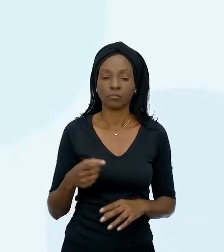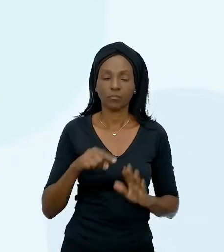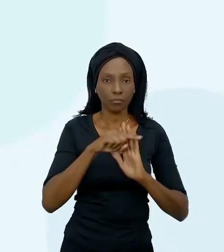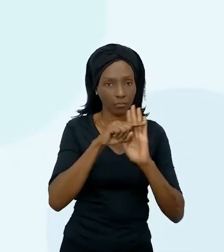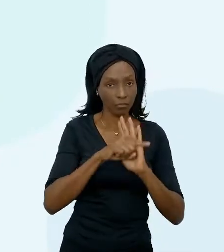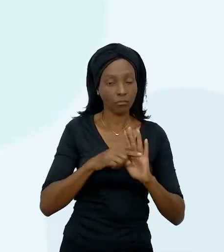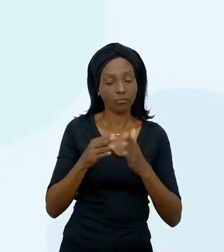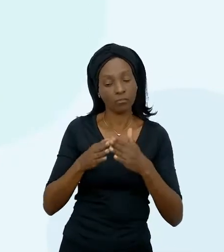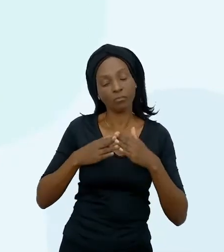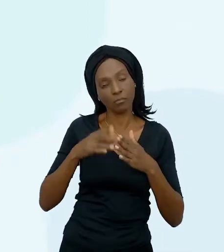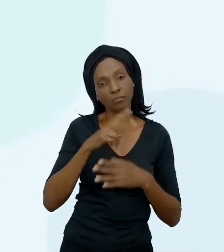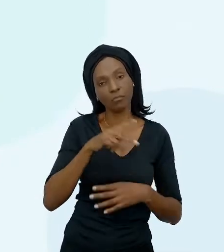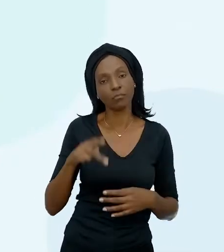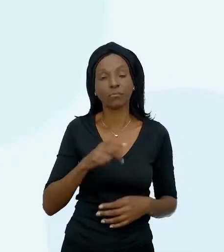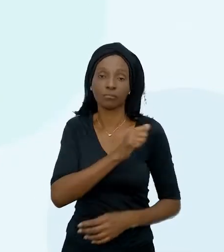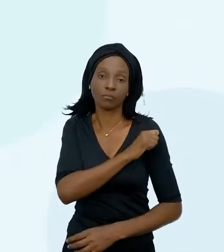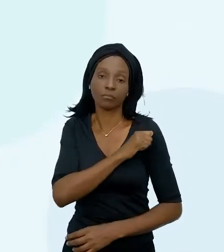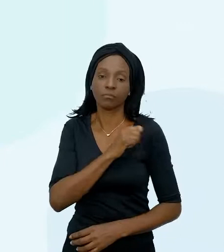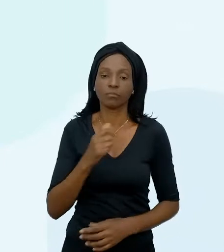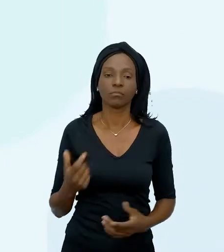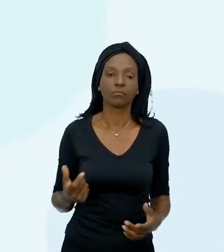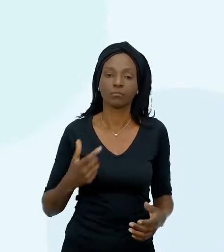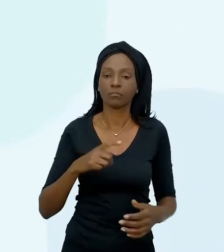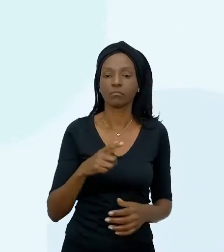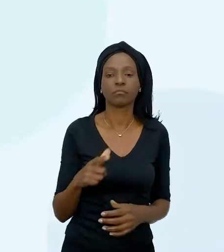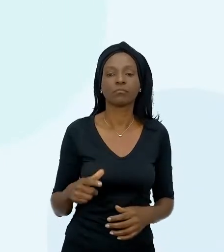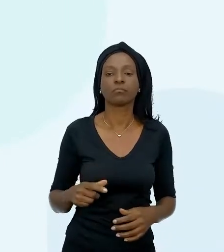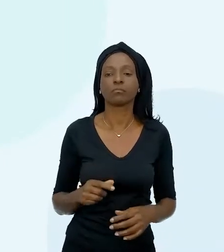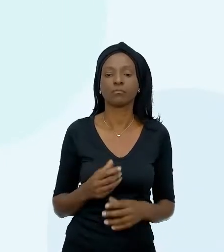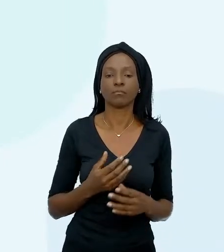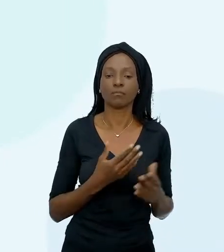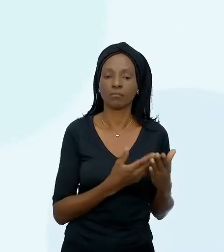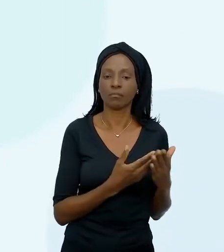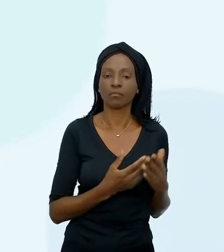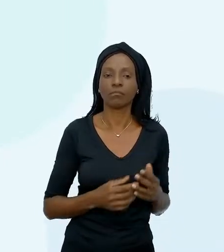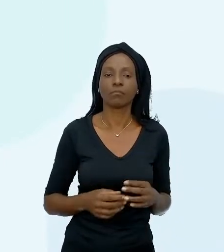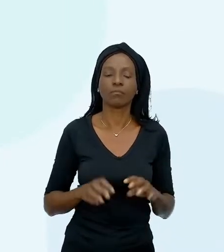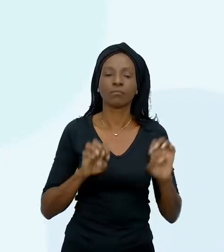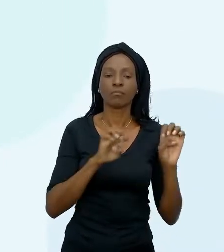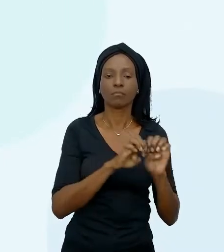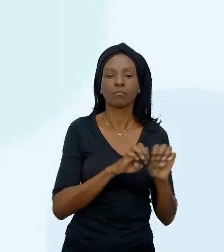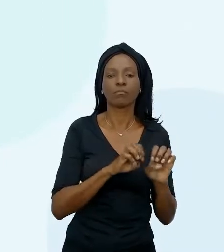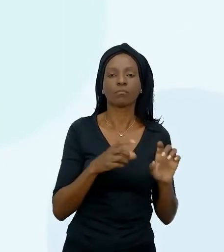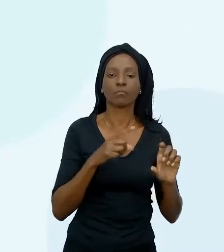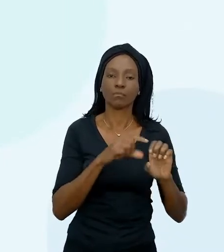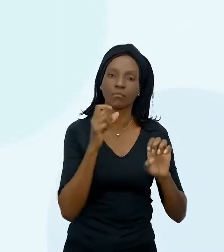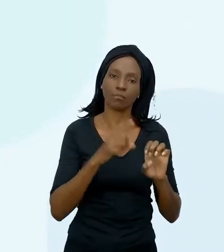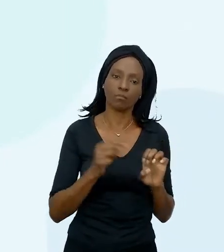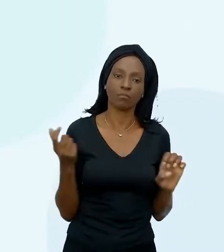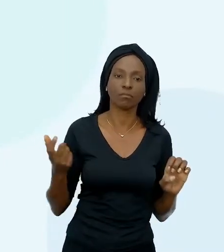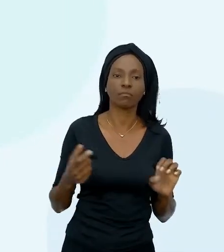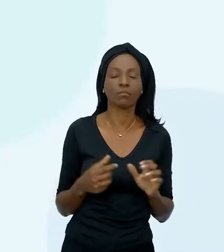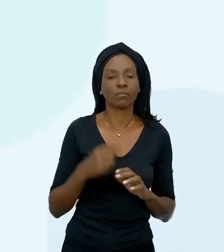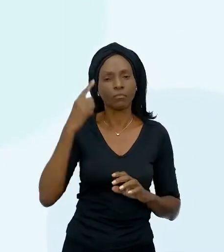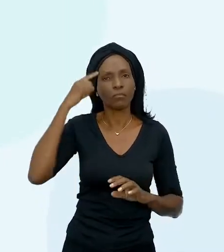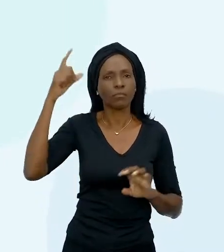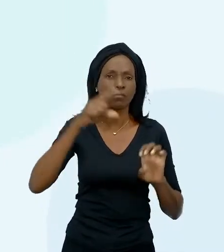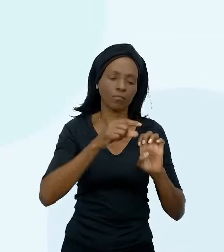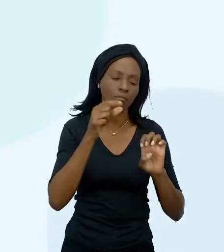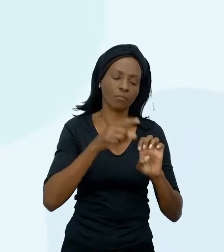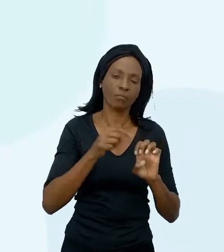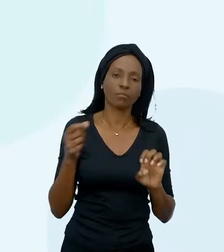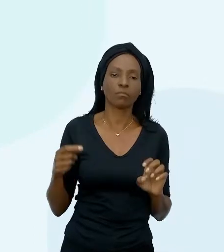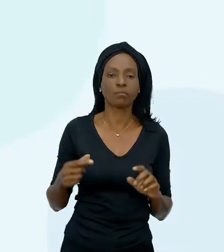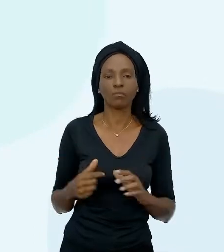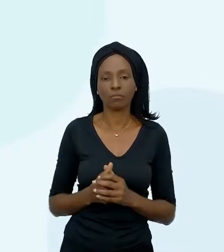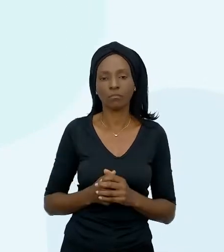seu professor, por hora não tem para o estudante. Então, o eixo estruturante é o empreendedorismo, pensando aí no empreendedorismo como